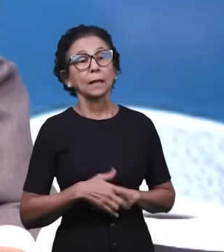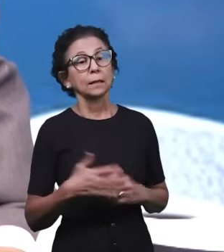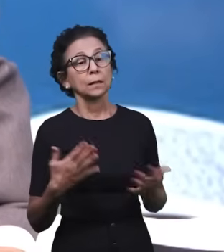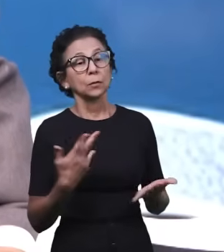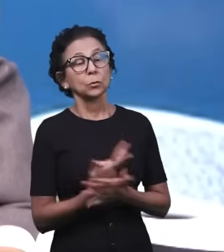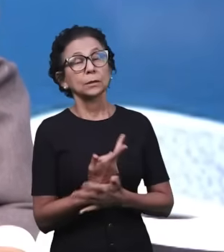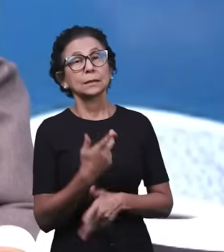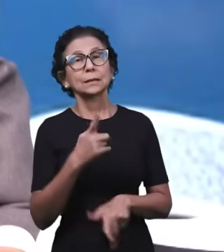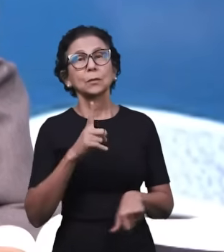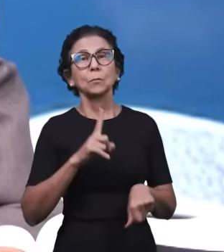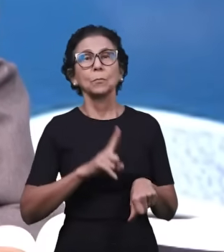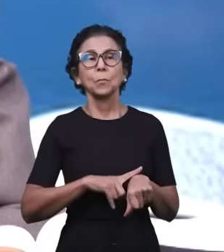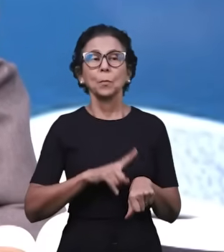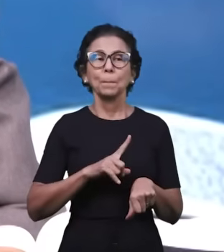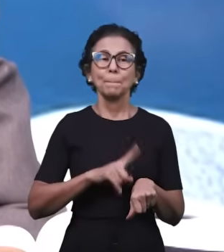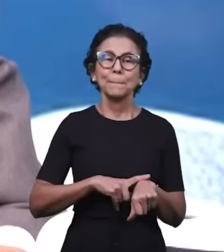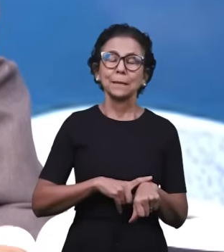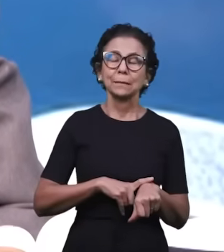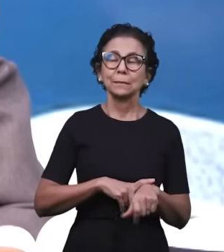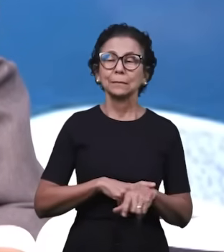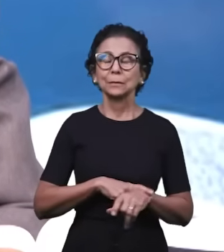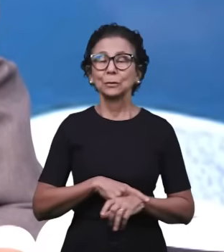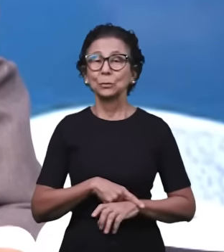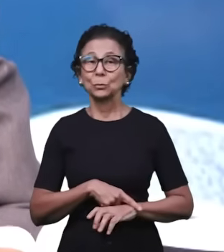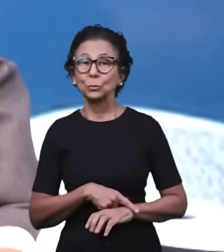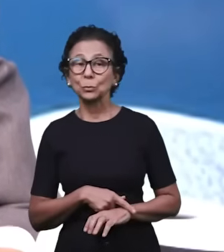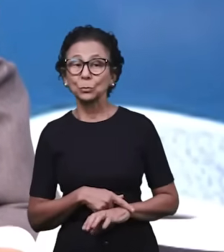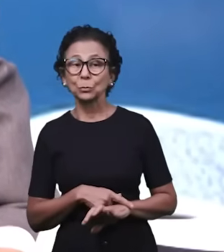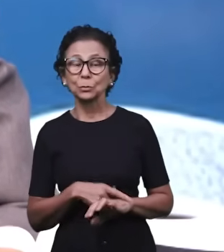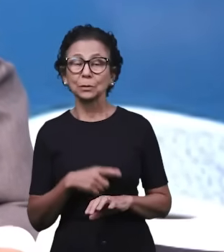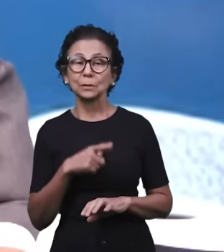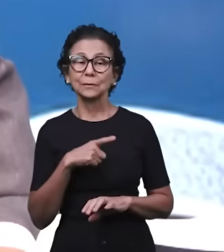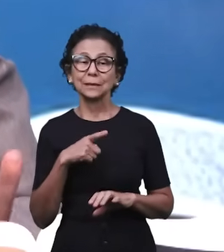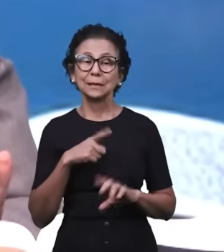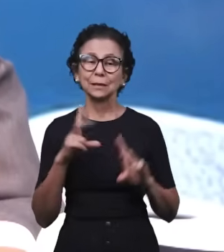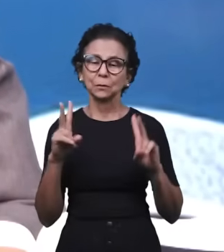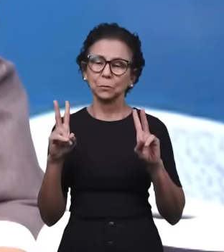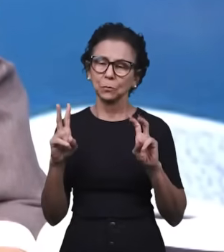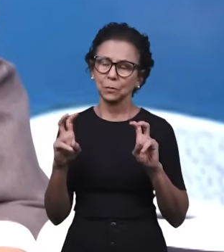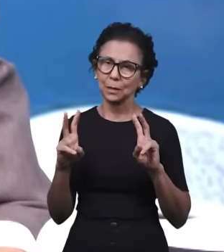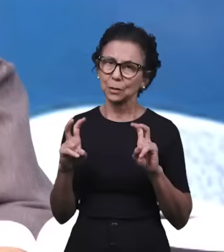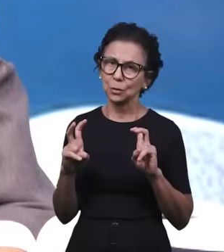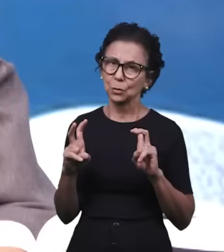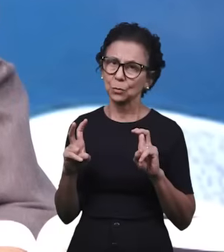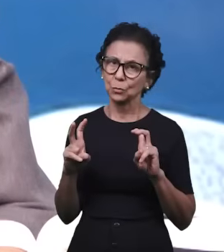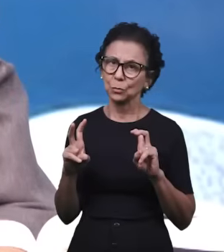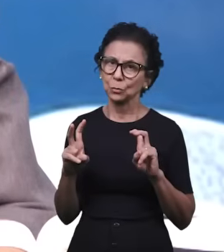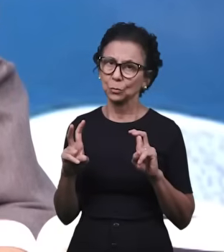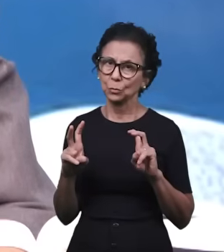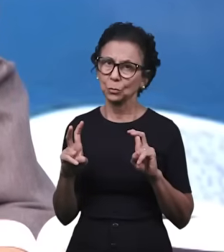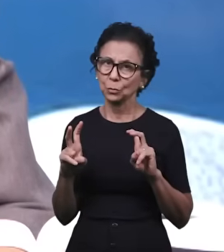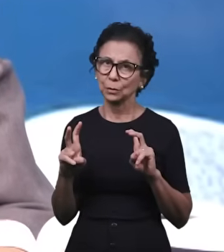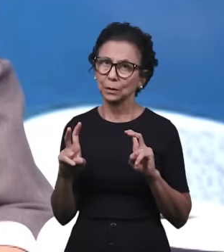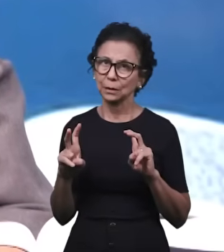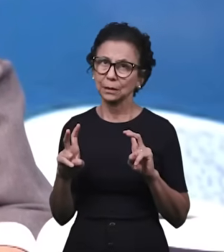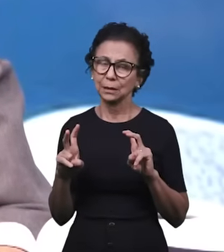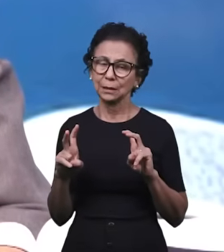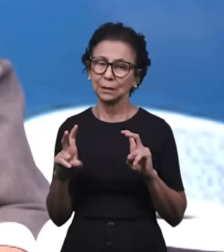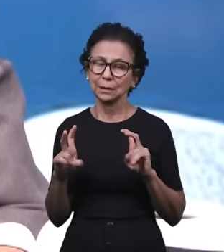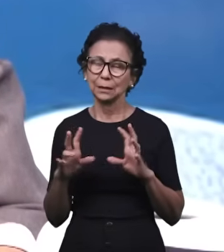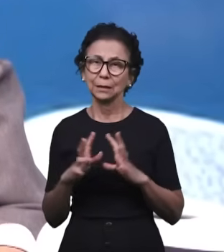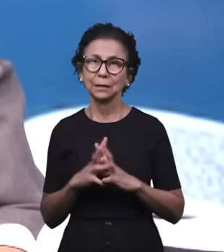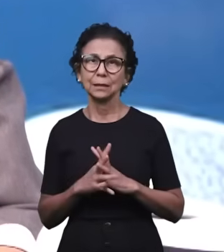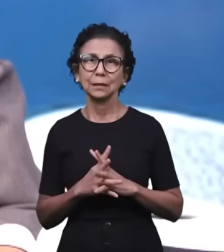querer tocar em algum assunto que já não seria mais da alçada do pastor. Aí entra